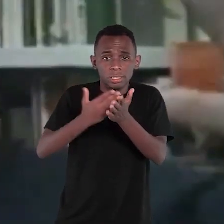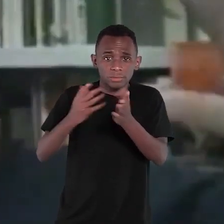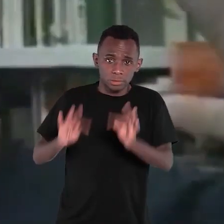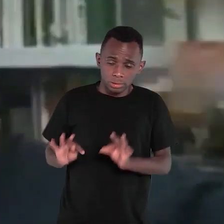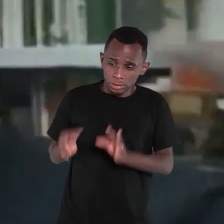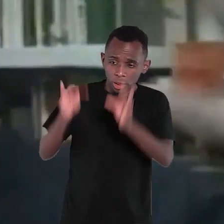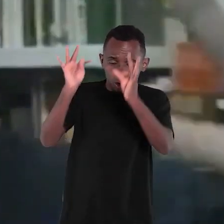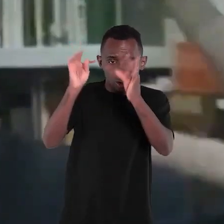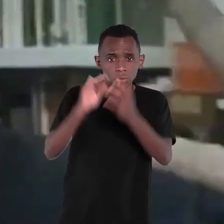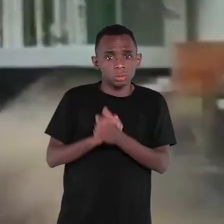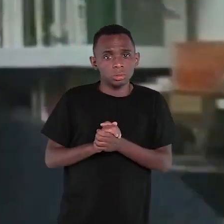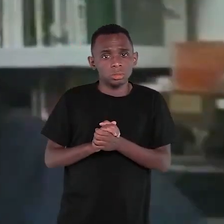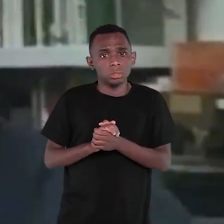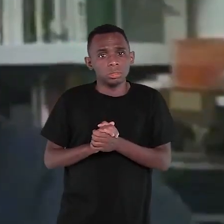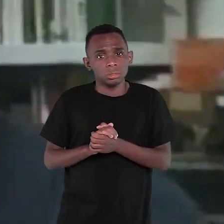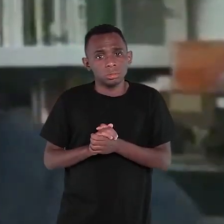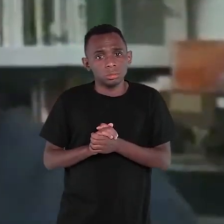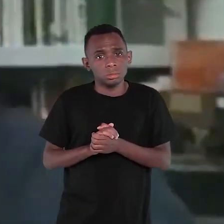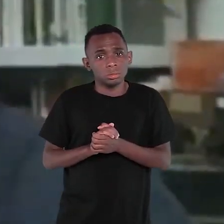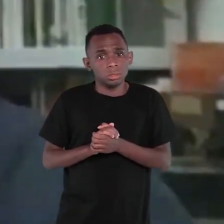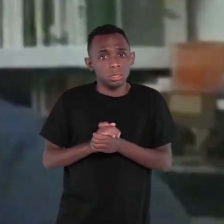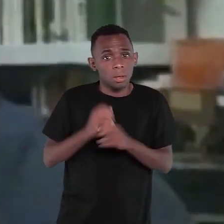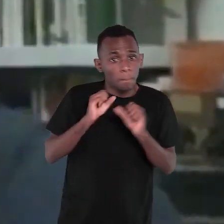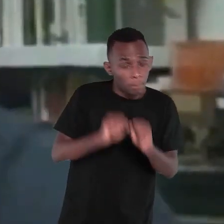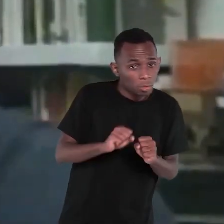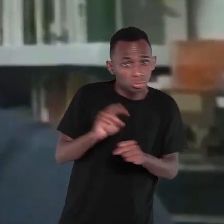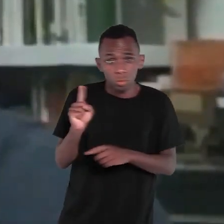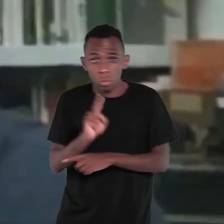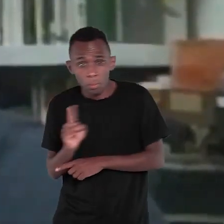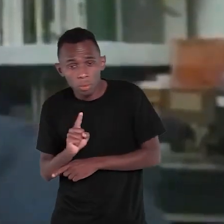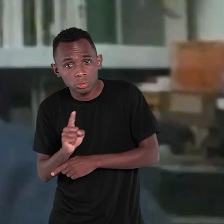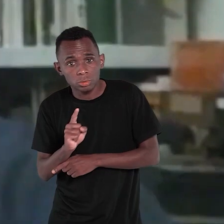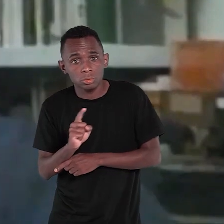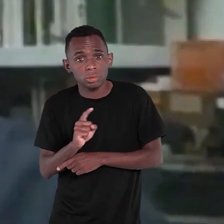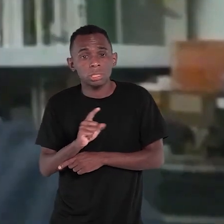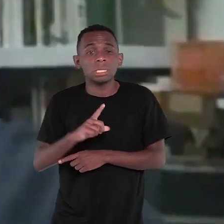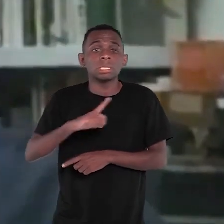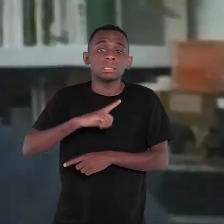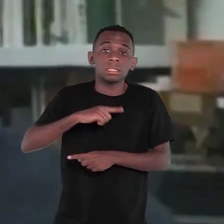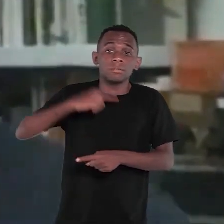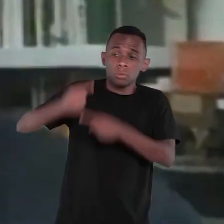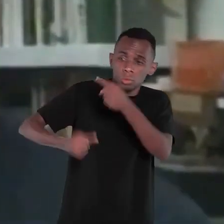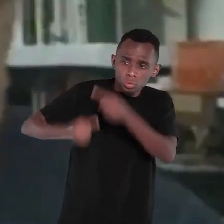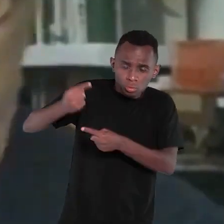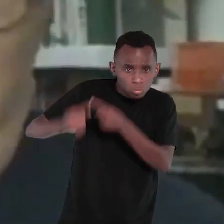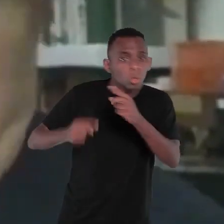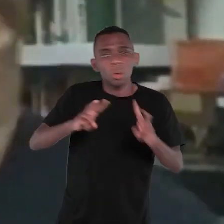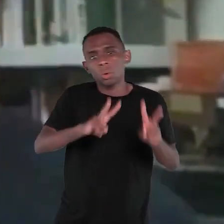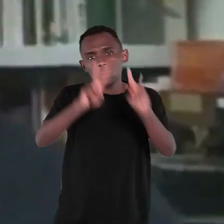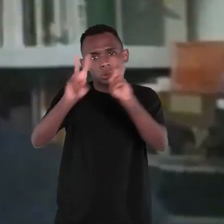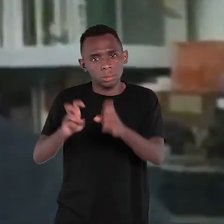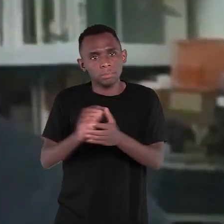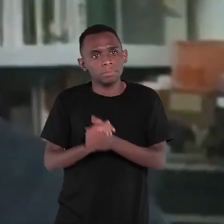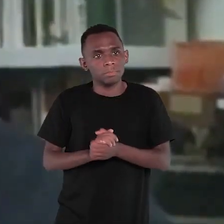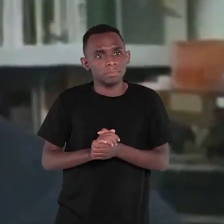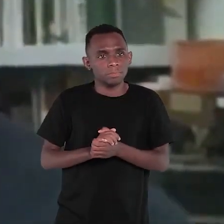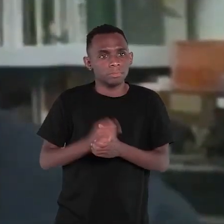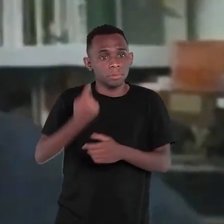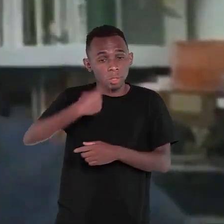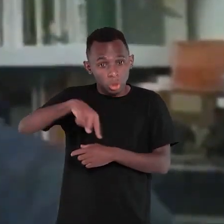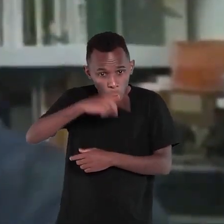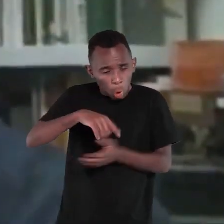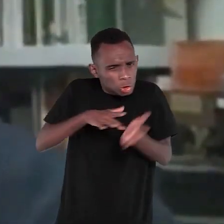gente, opa, e agora? Devemos ou não devemos? E houve uma enorme discussão sobre isso, né?